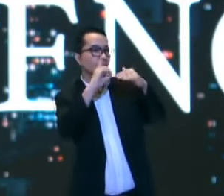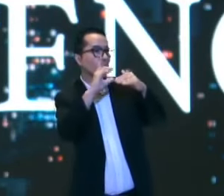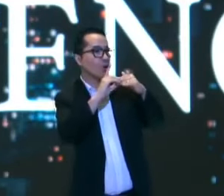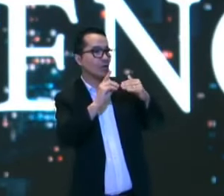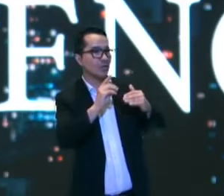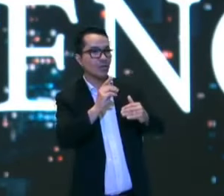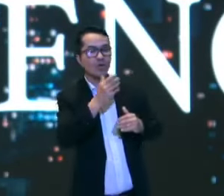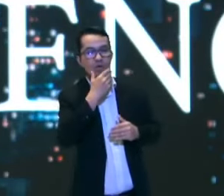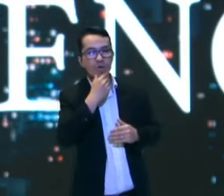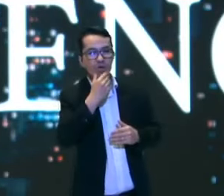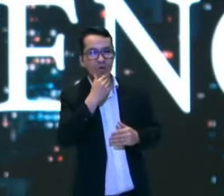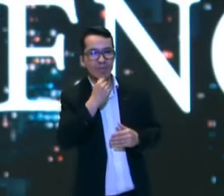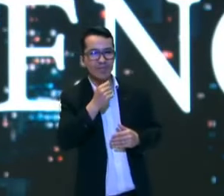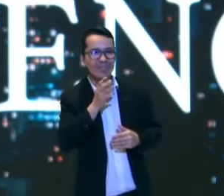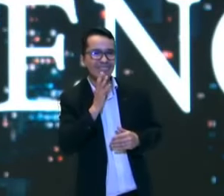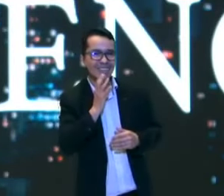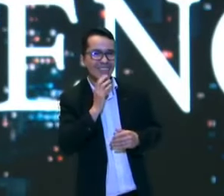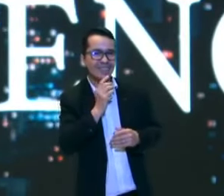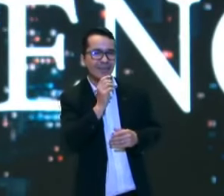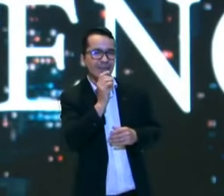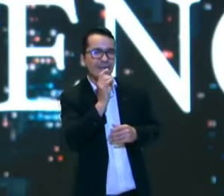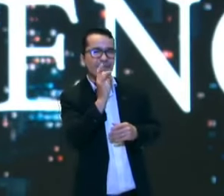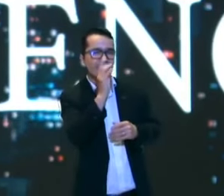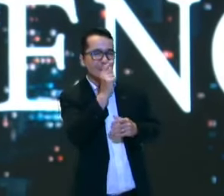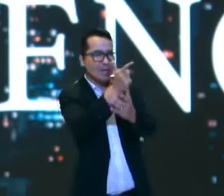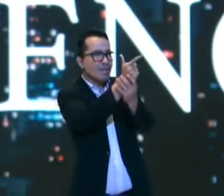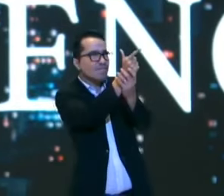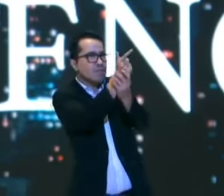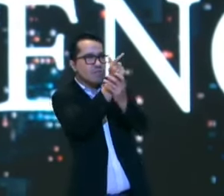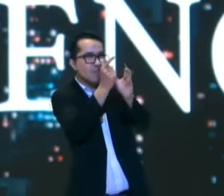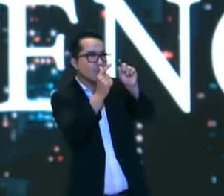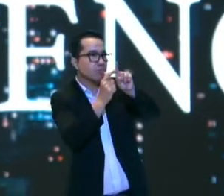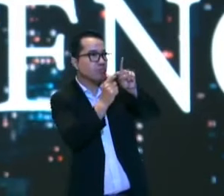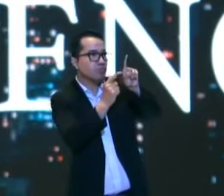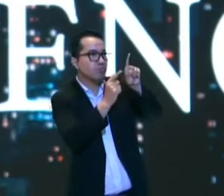Tudo isso aconteceu por causa de $8.